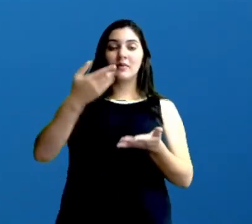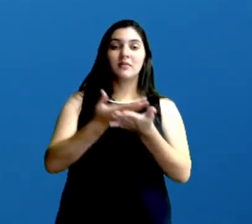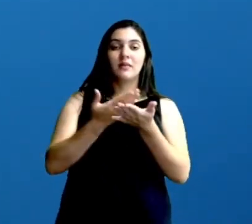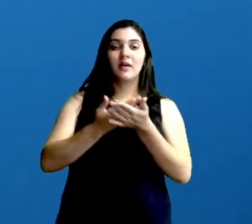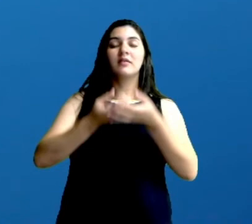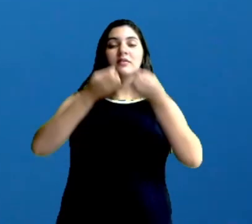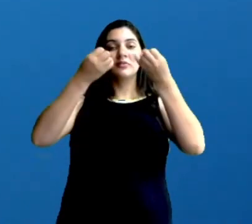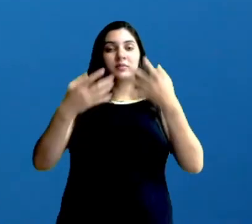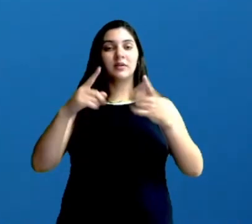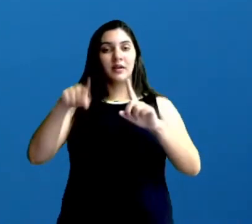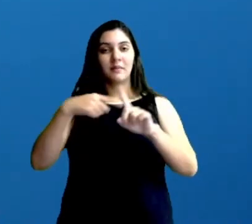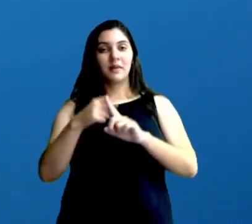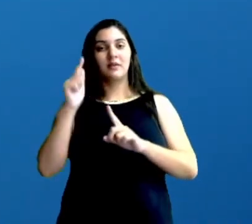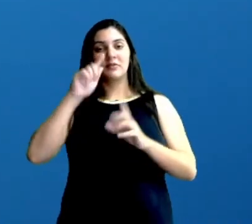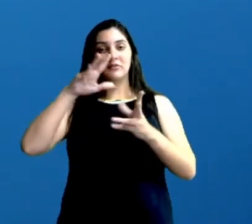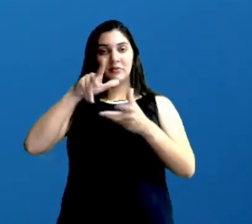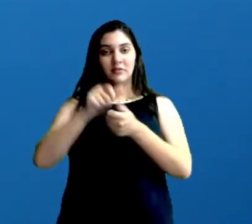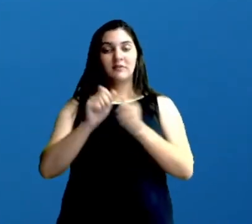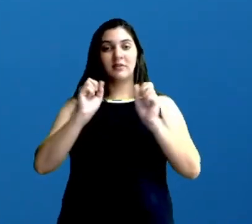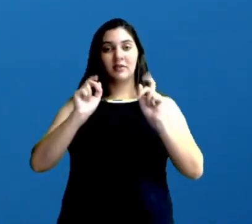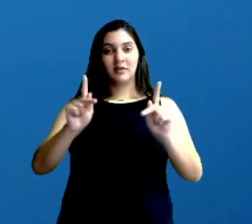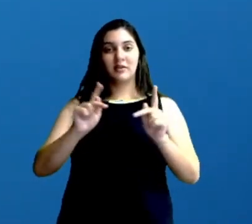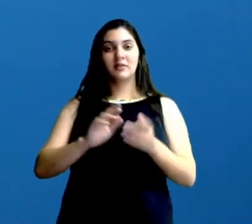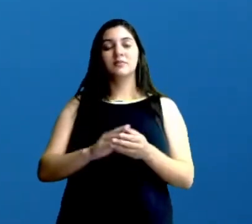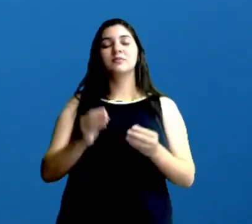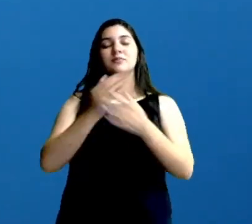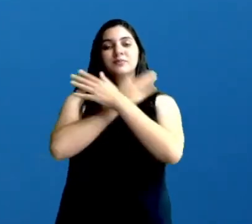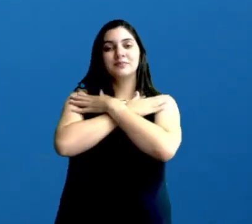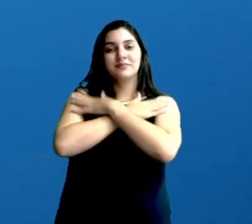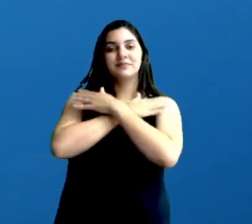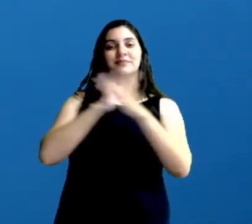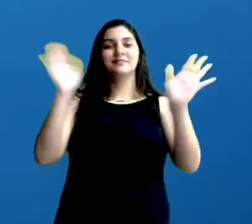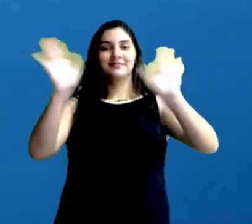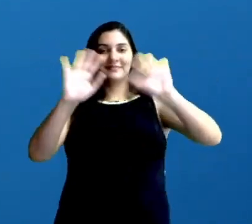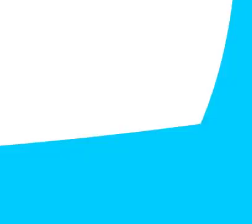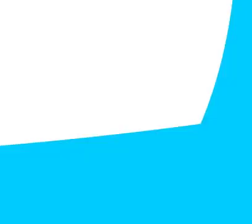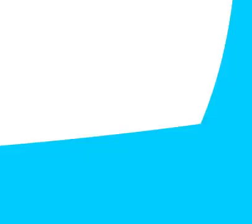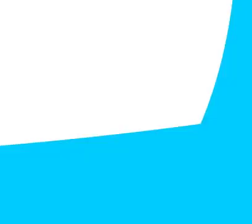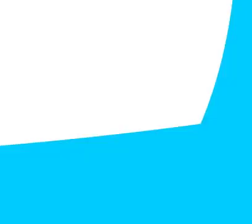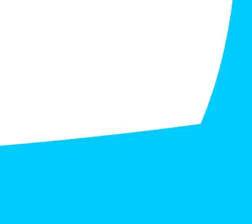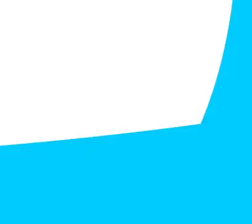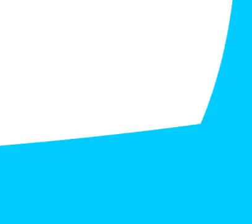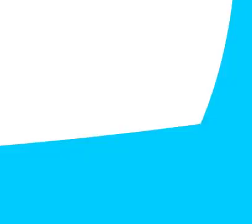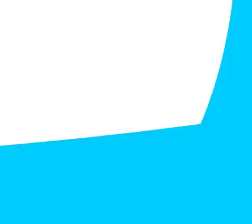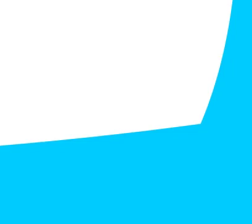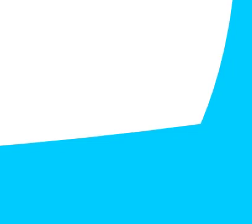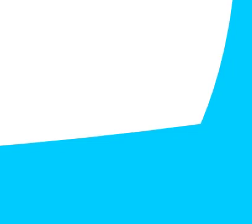para falar mais de geografia, tá certo? Grande abraço, tchau, tchau!